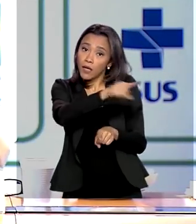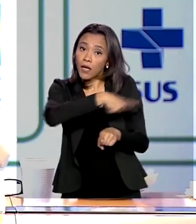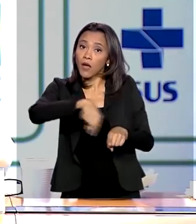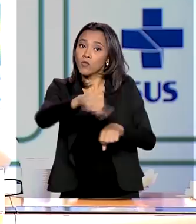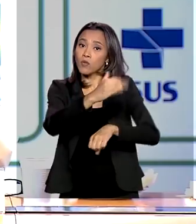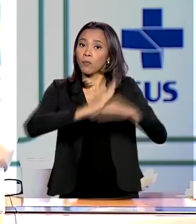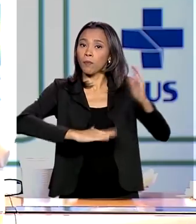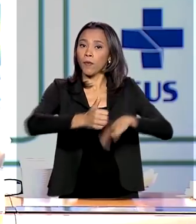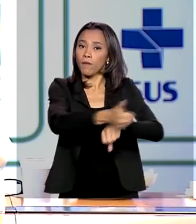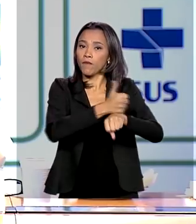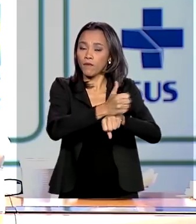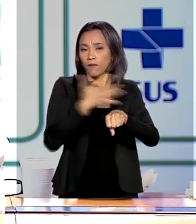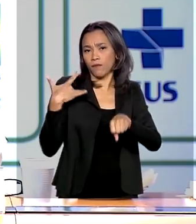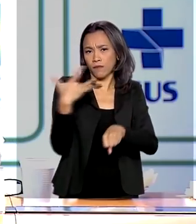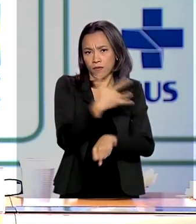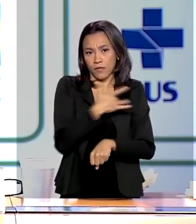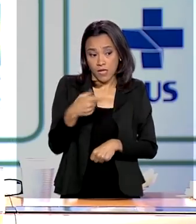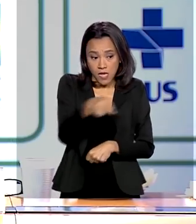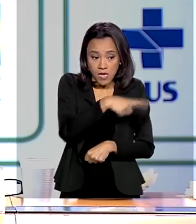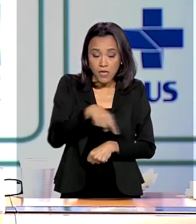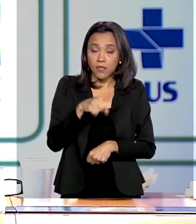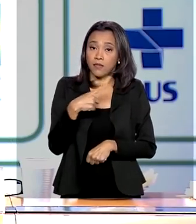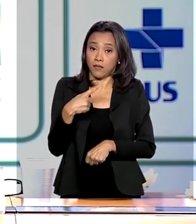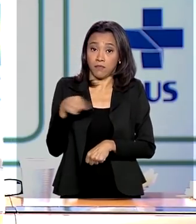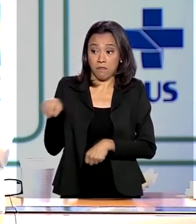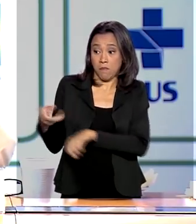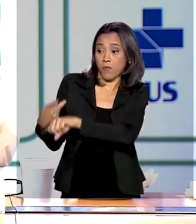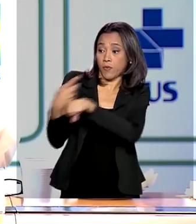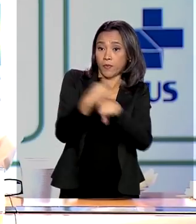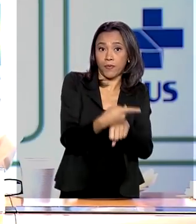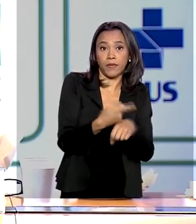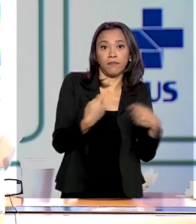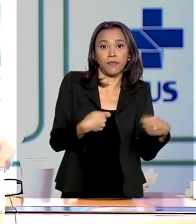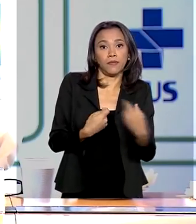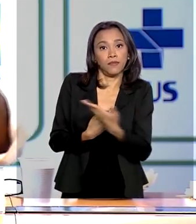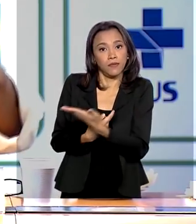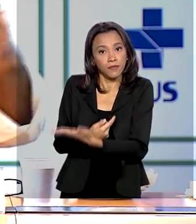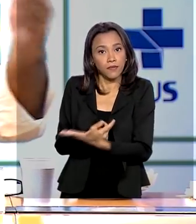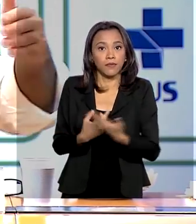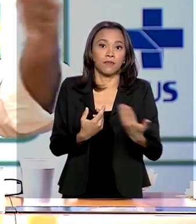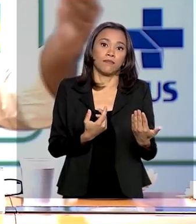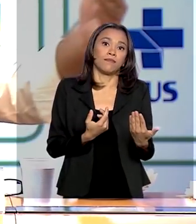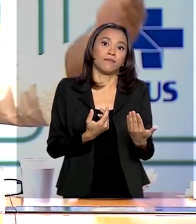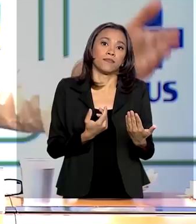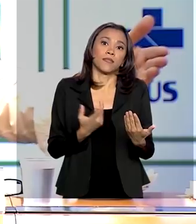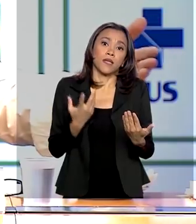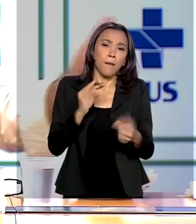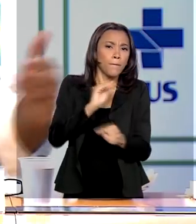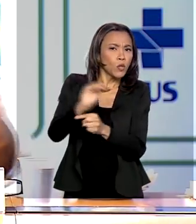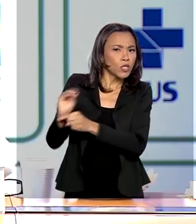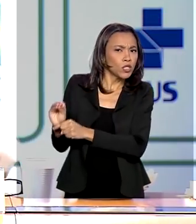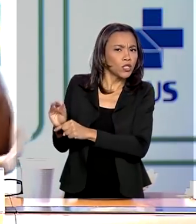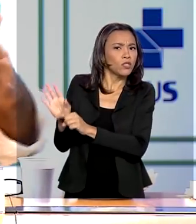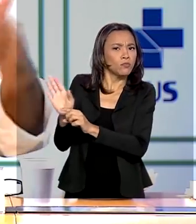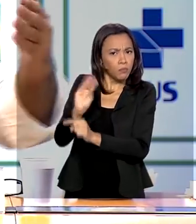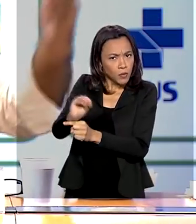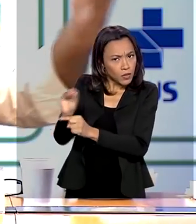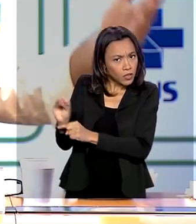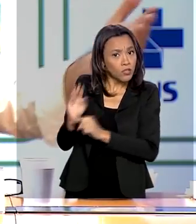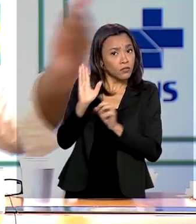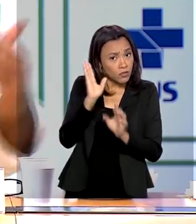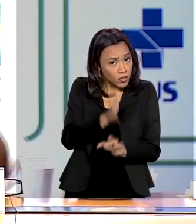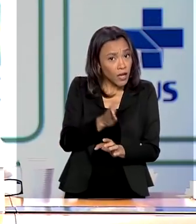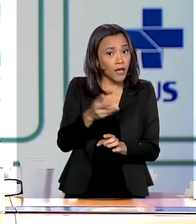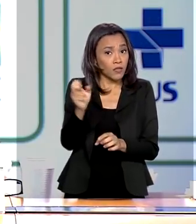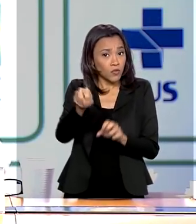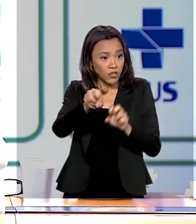quê? Porque eu necessito dos profissionais de saúde protegidos desses outros vírus, para que esses outros